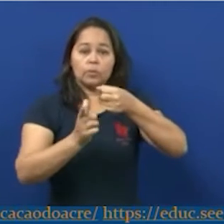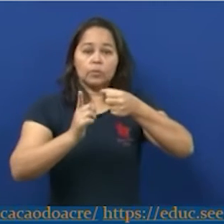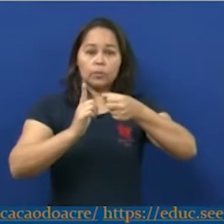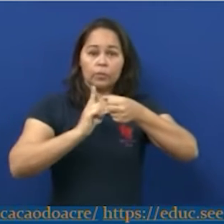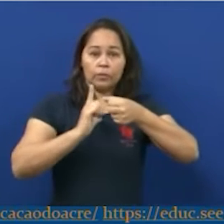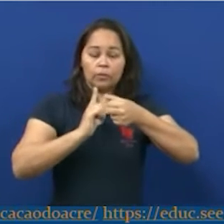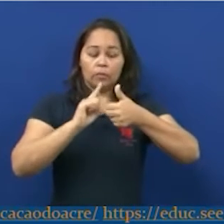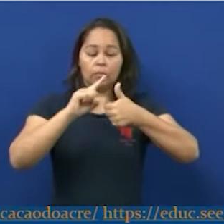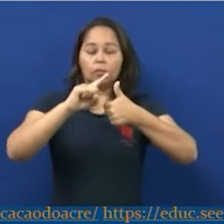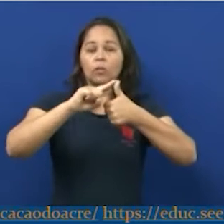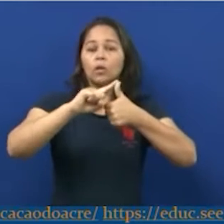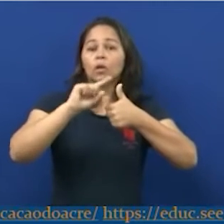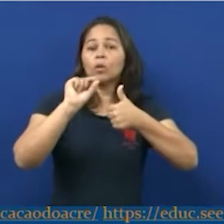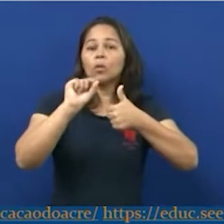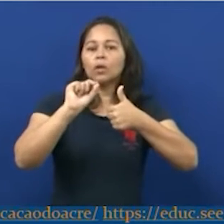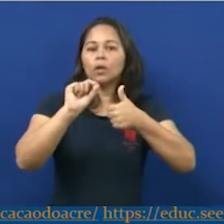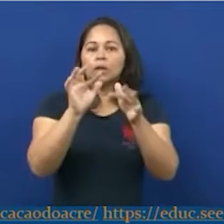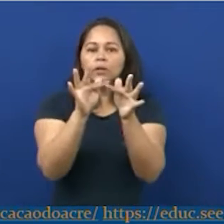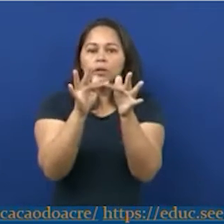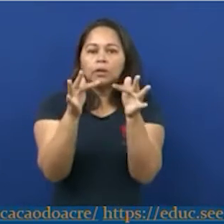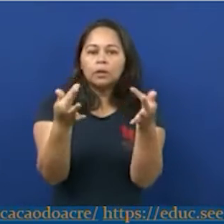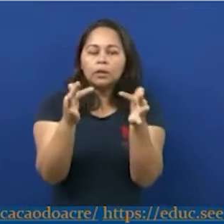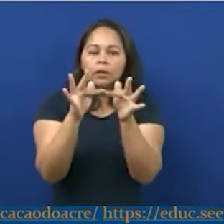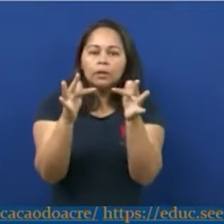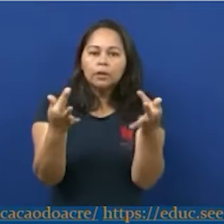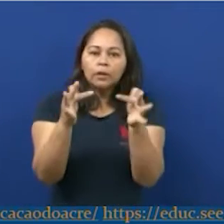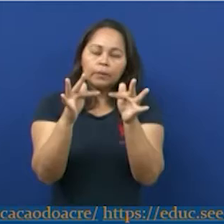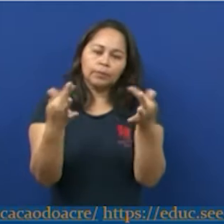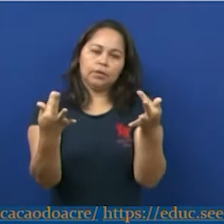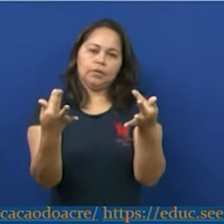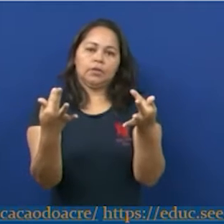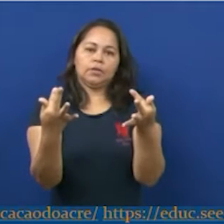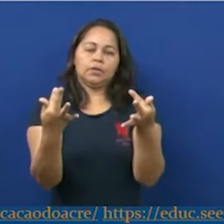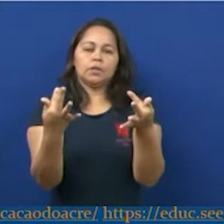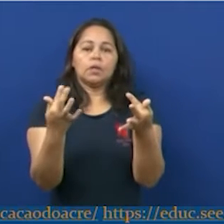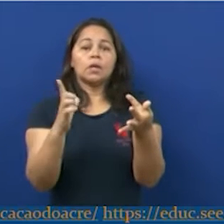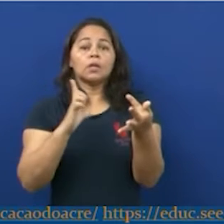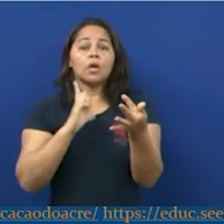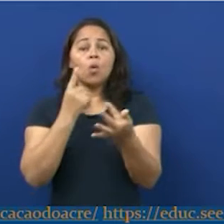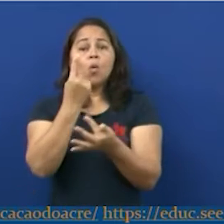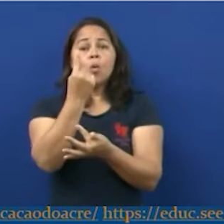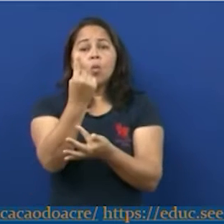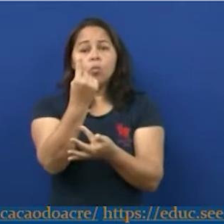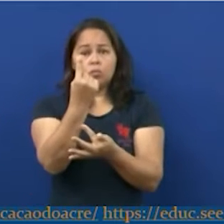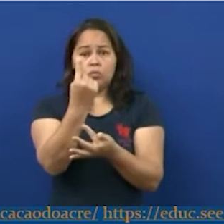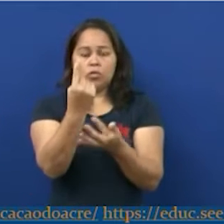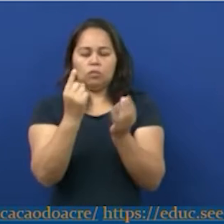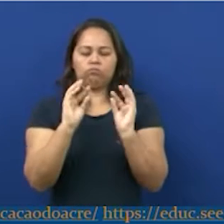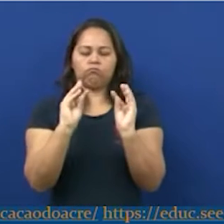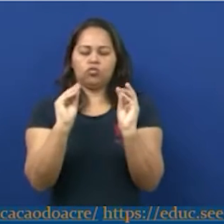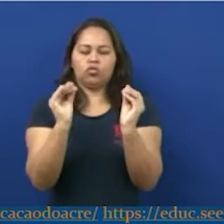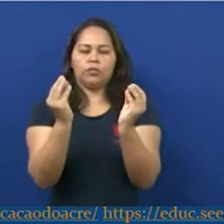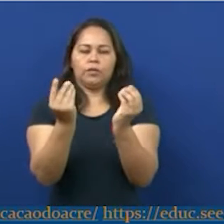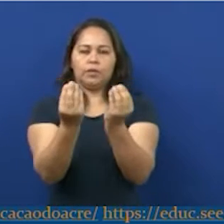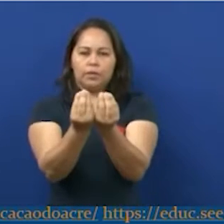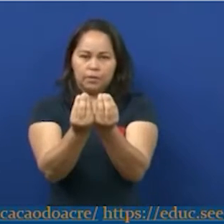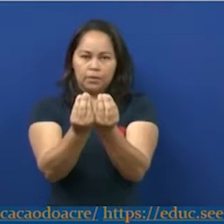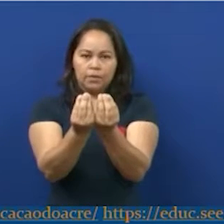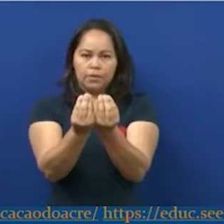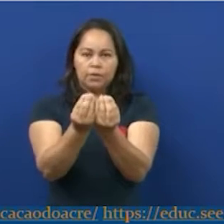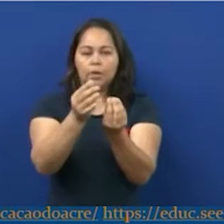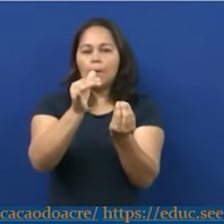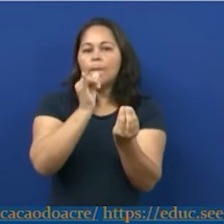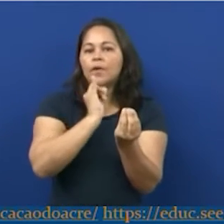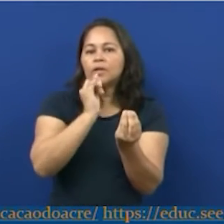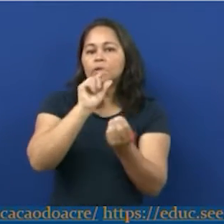as substâncias simples, que são aquelas formadas por apenas um tipo de elemento, como por exemplo, que já foi citado, o